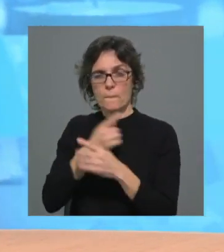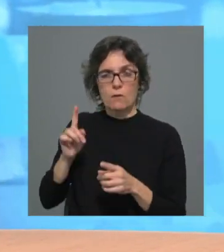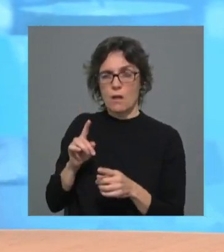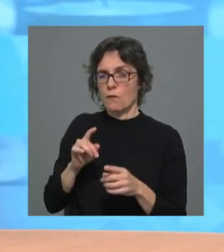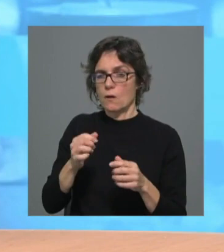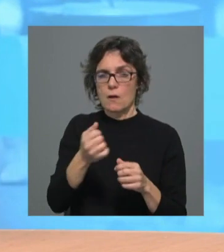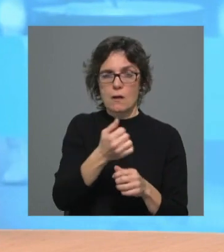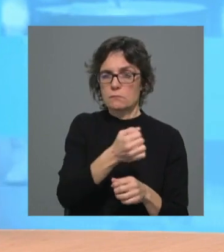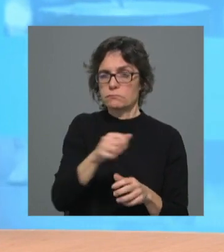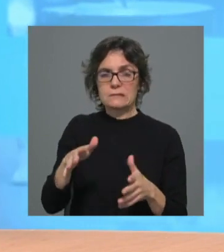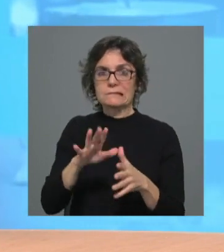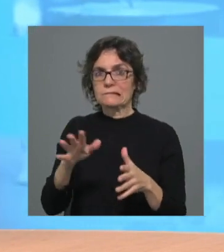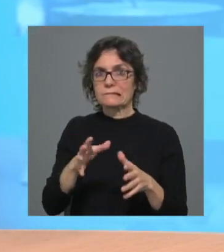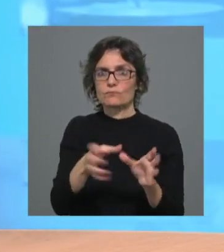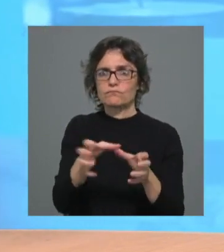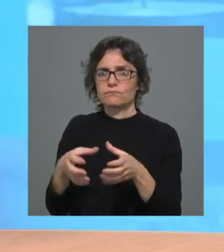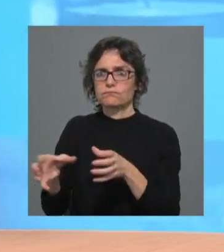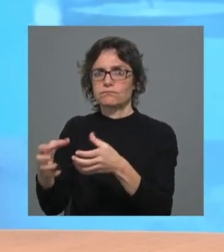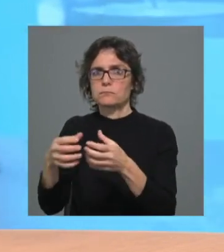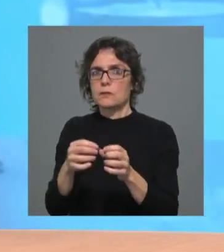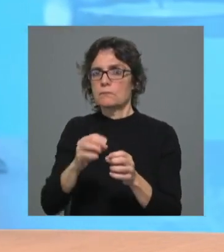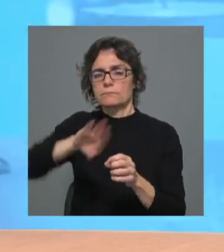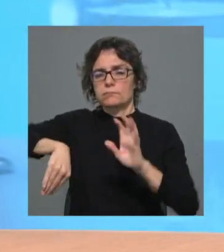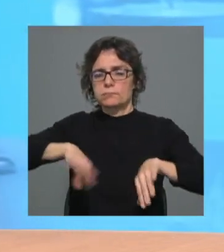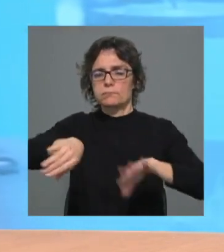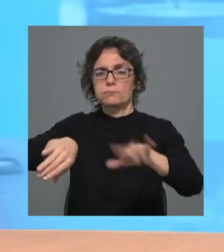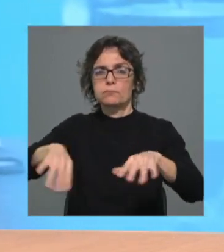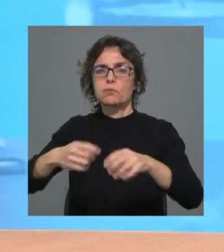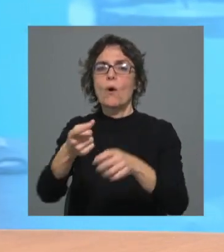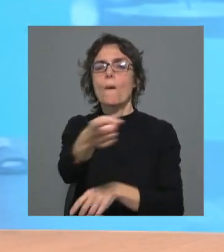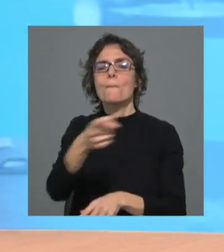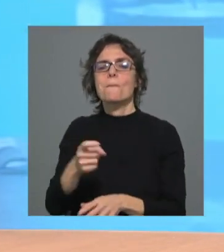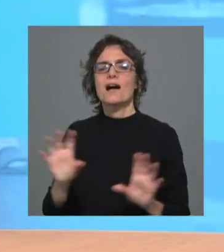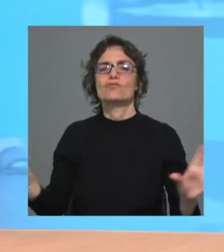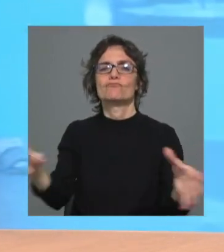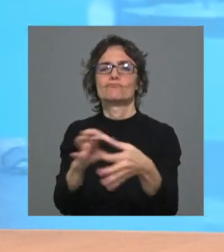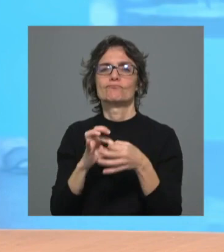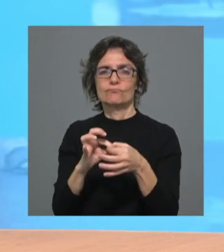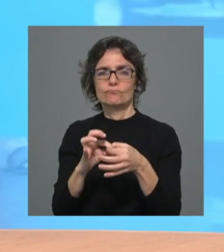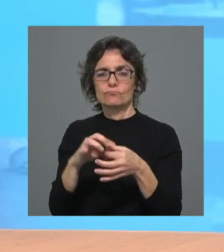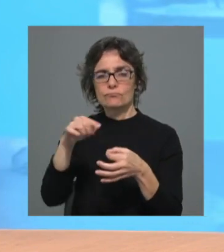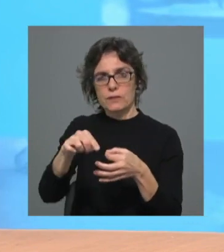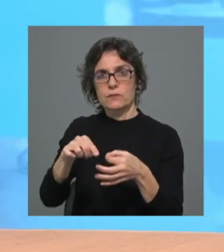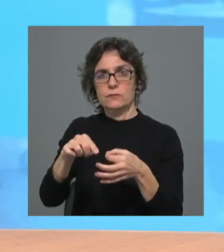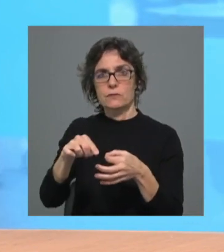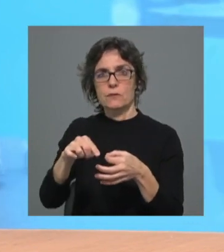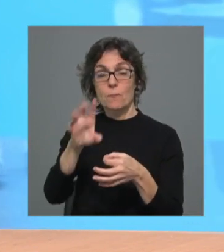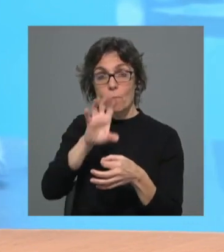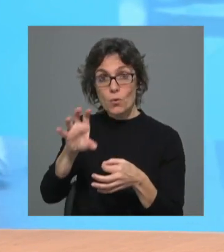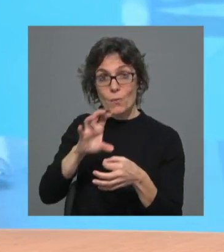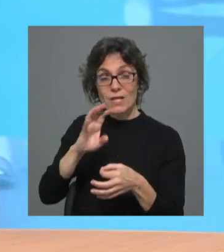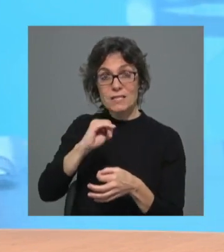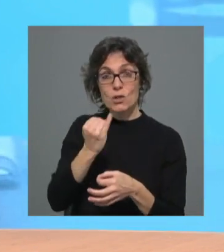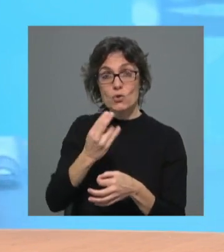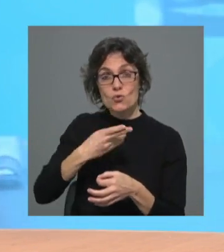caminhar por uma paz social alargada, em países como, por exemplo, o Sudão do Sul, que é independente desde 2011 e que nunca encontrou verdadeiramente o